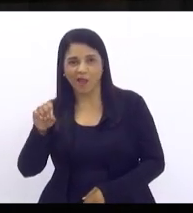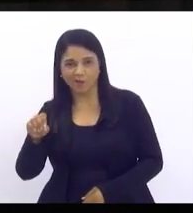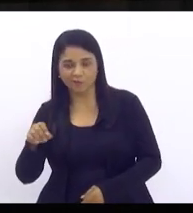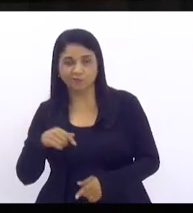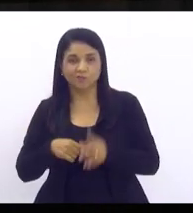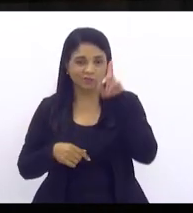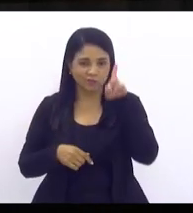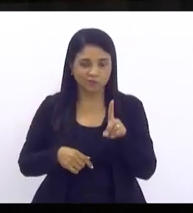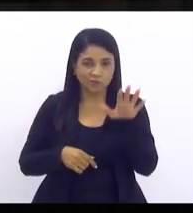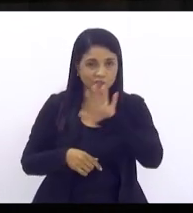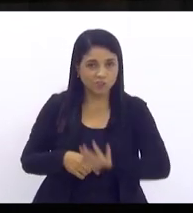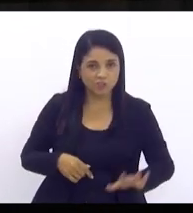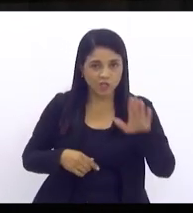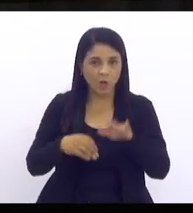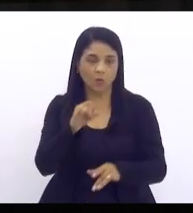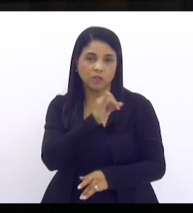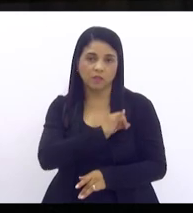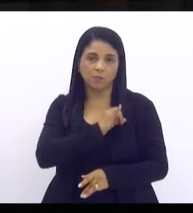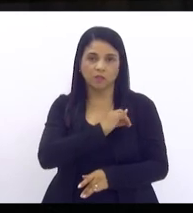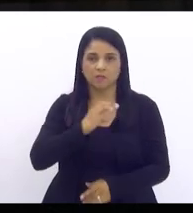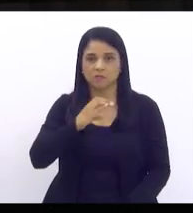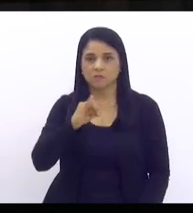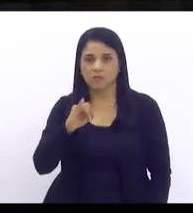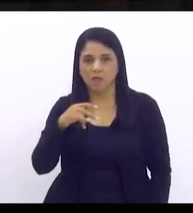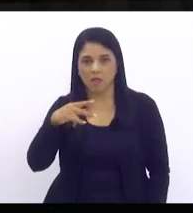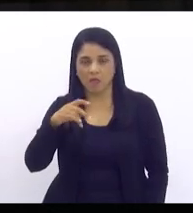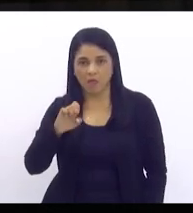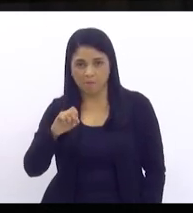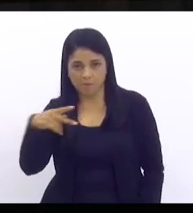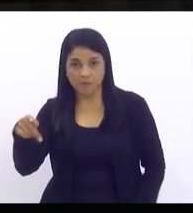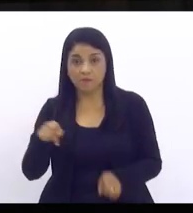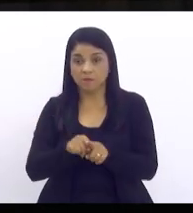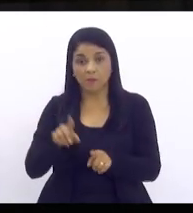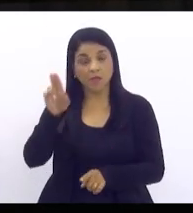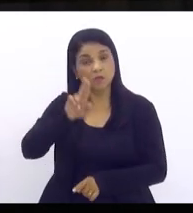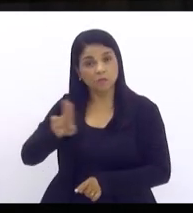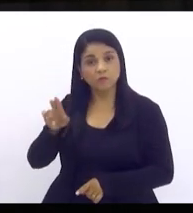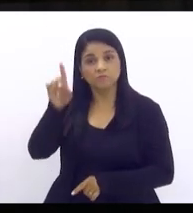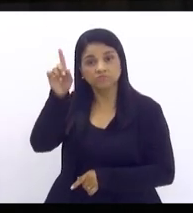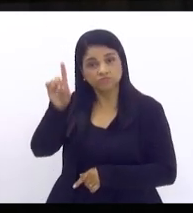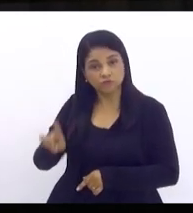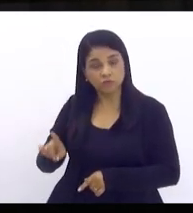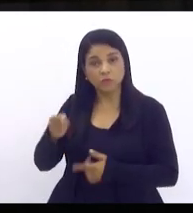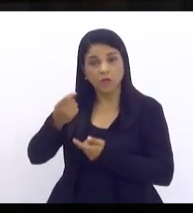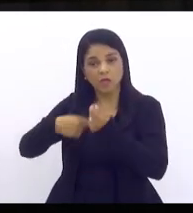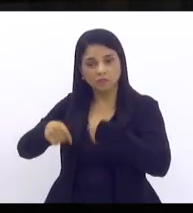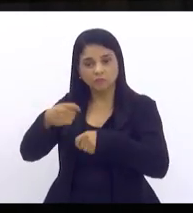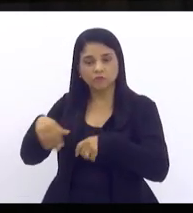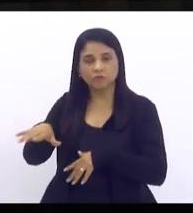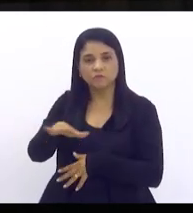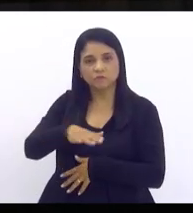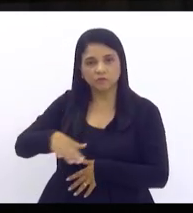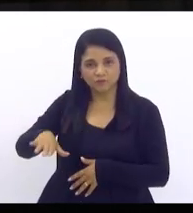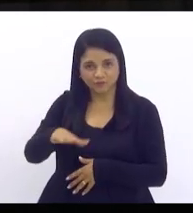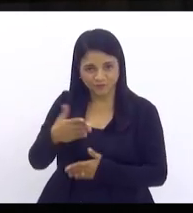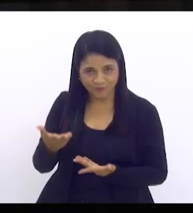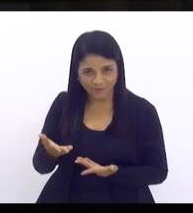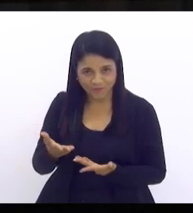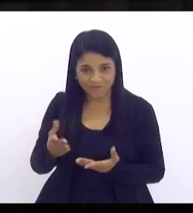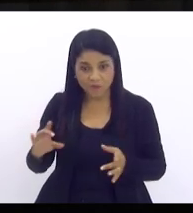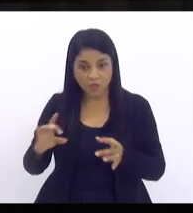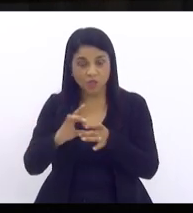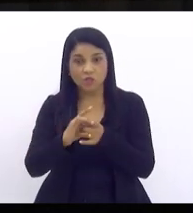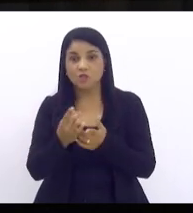de um CEP em Itaboraí, ao mesmo tempo que foi nomeada como diretora administrativa regional. Então, presidente,